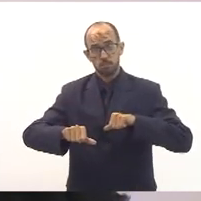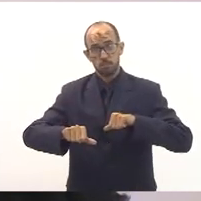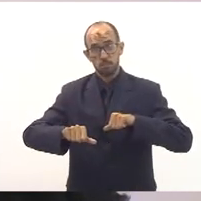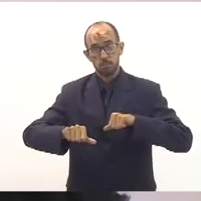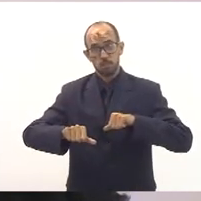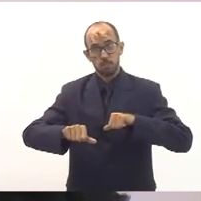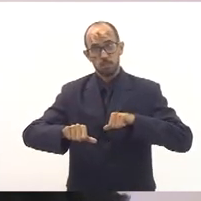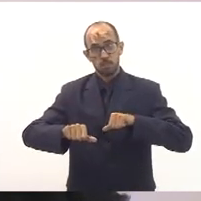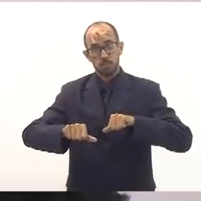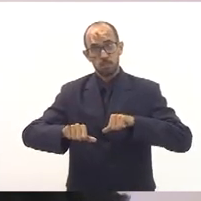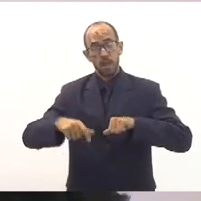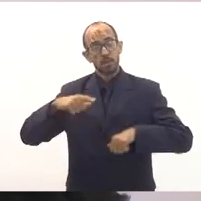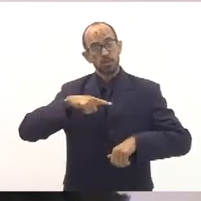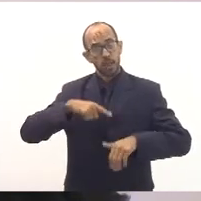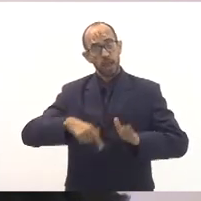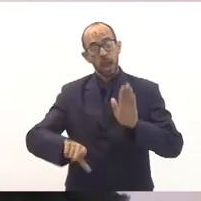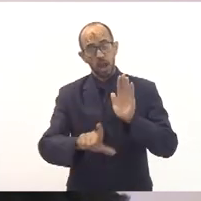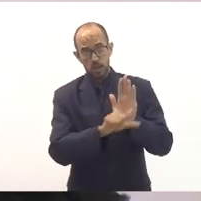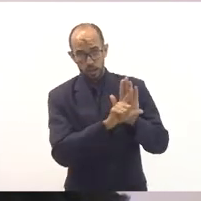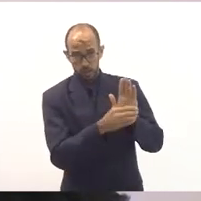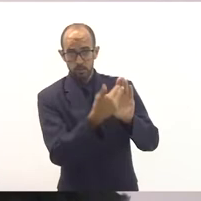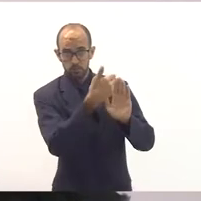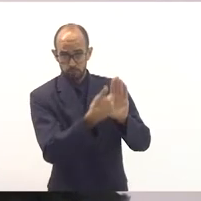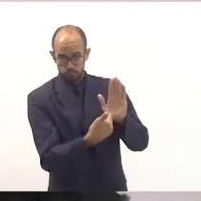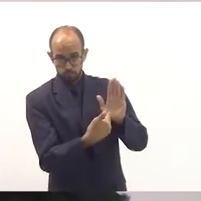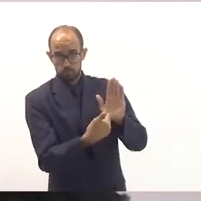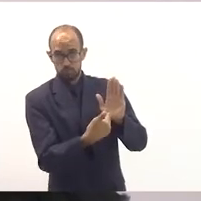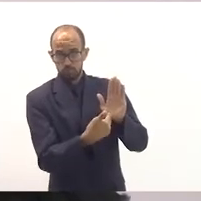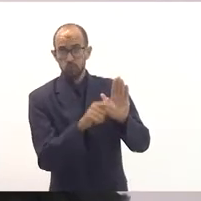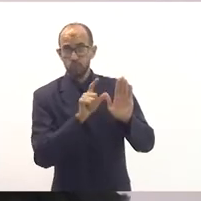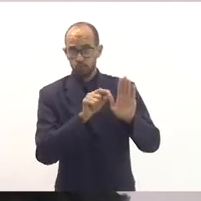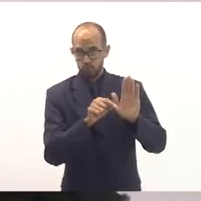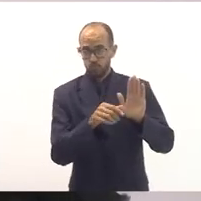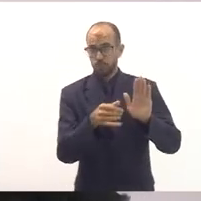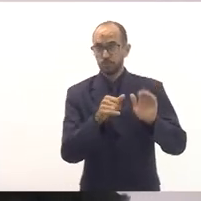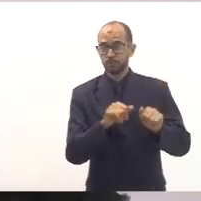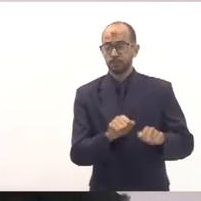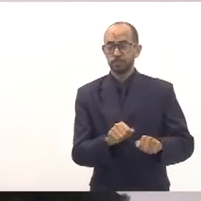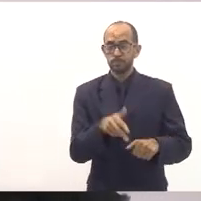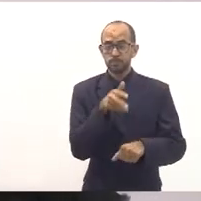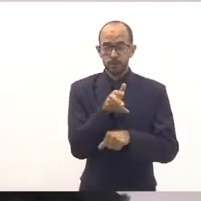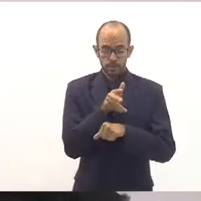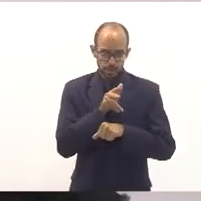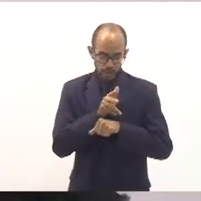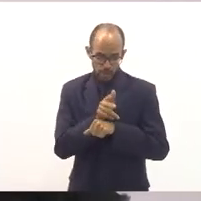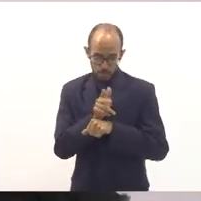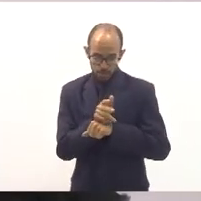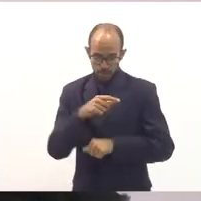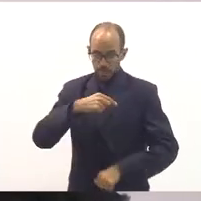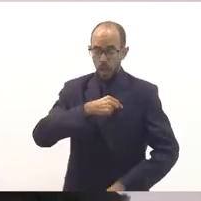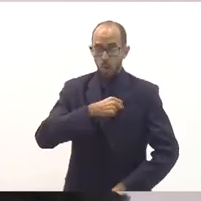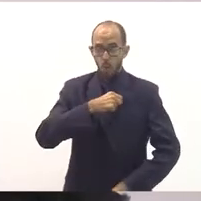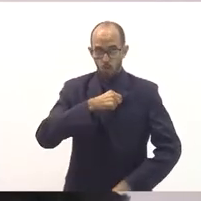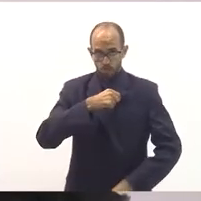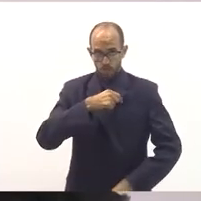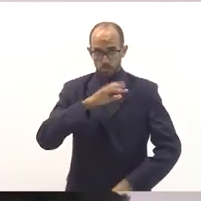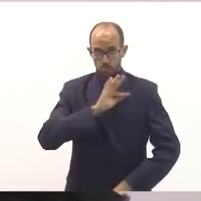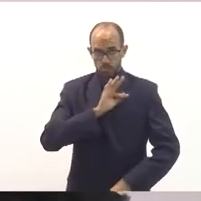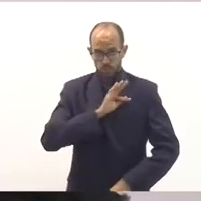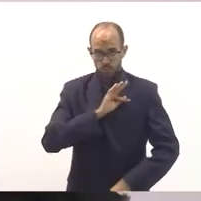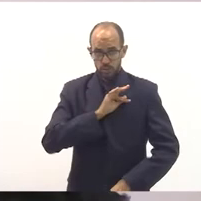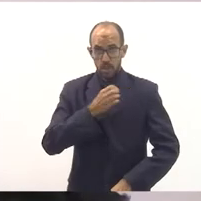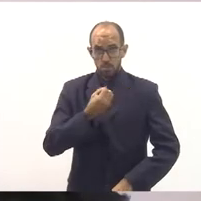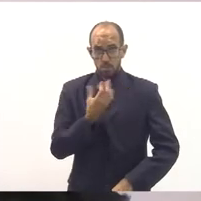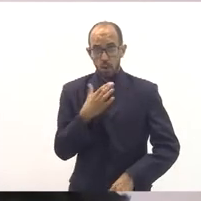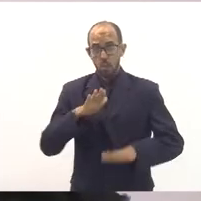tem a questão da lei sobre por exemplo câmeras nas roupas dos policiais beleza Acho